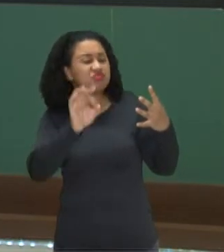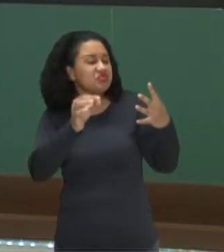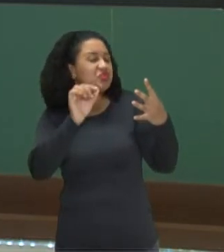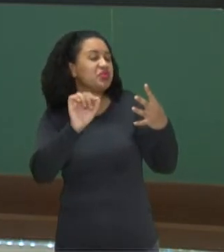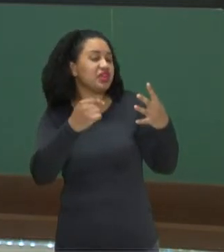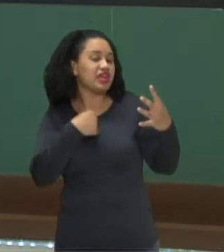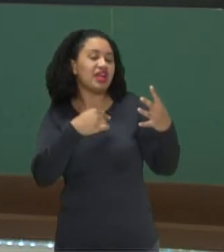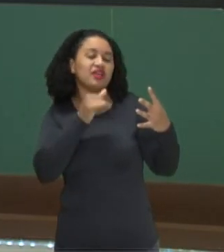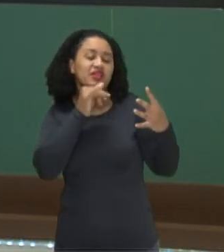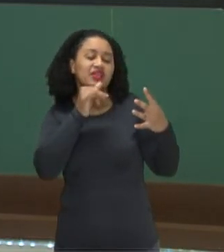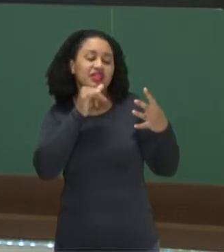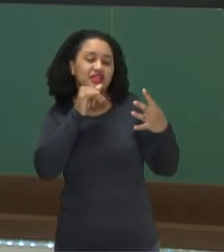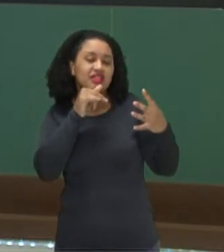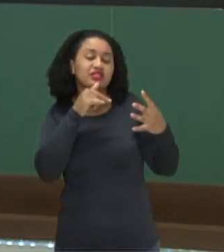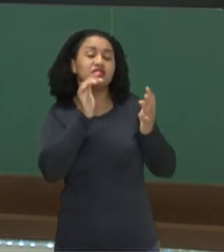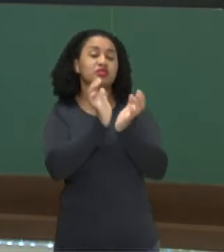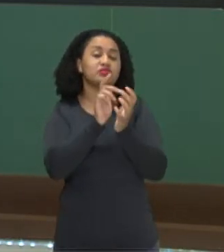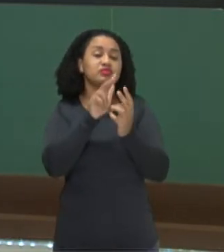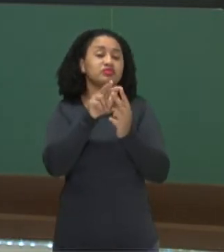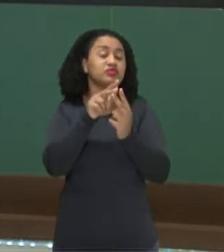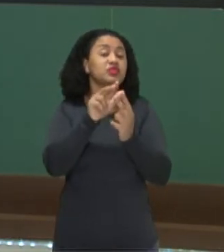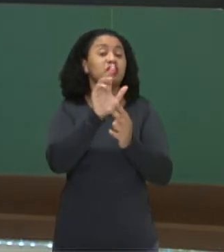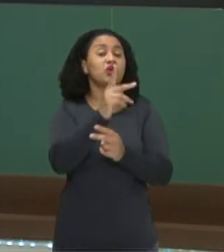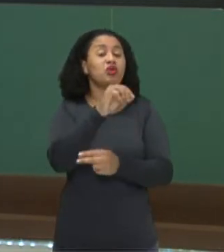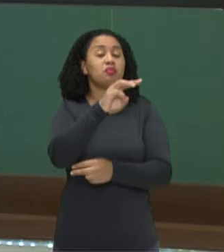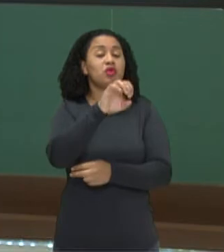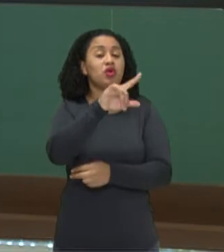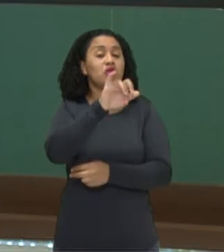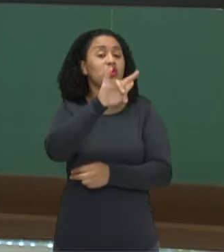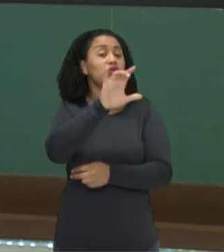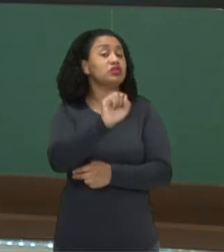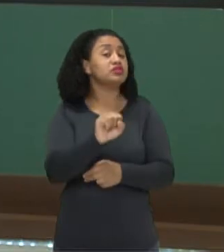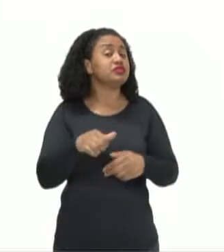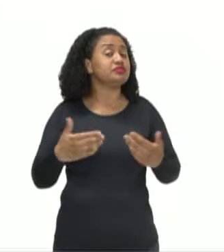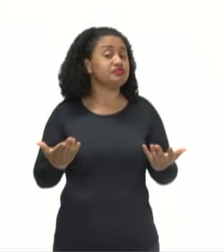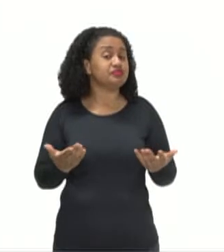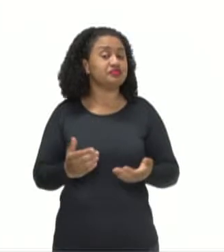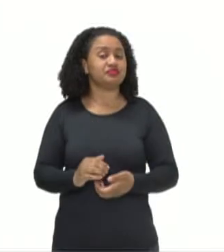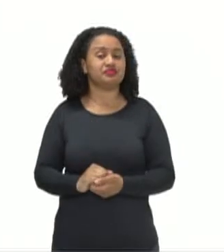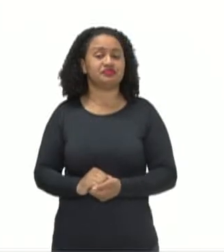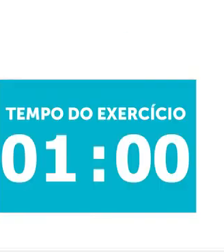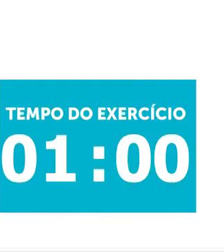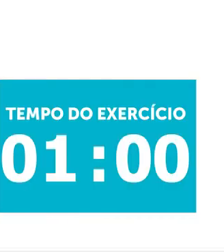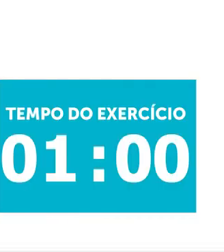um exemplo aí de homologia, órgãos homólogos?